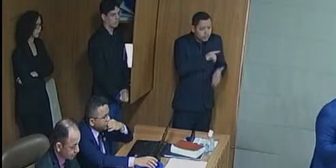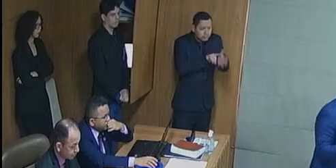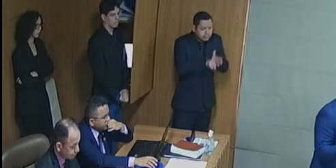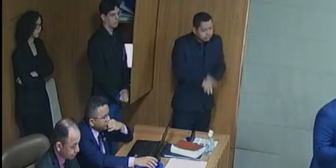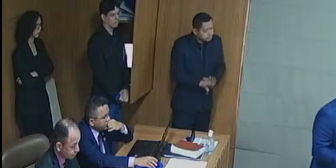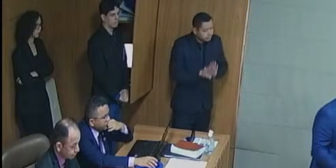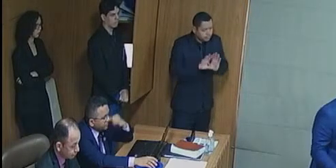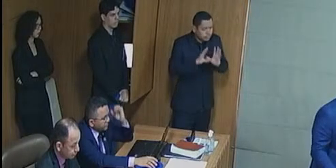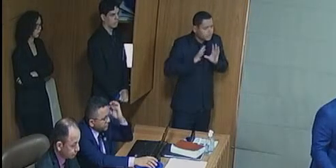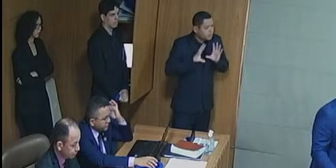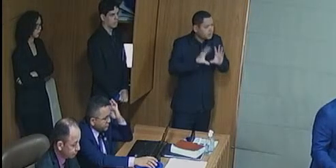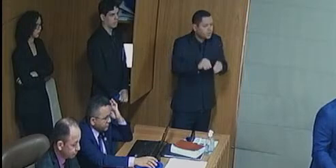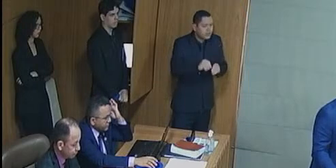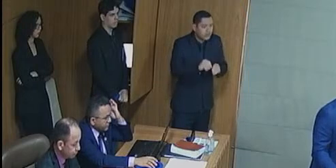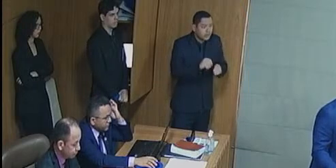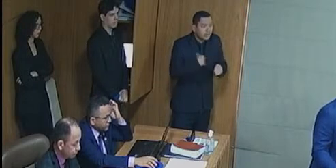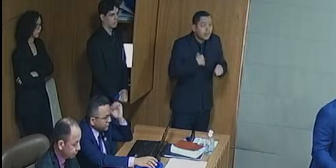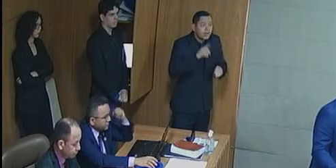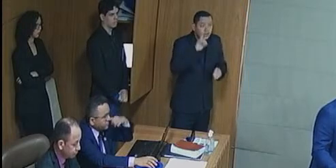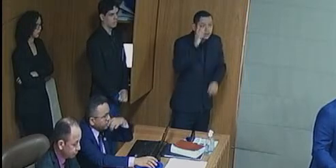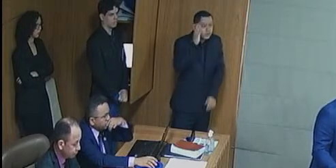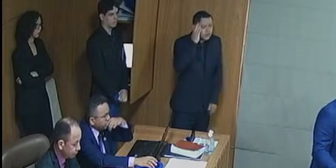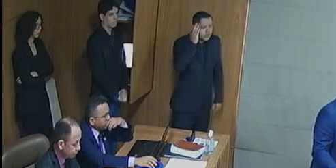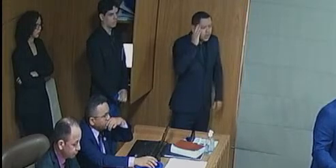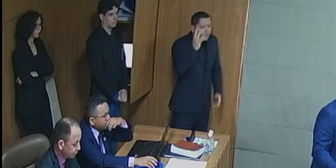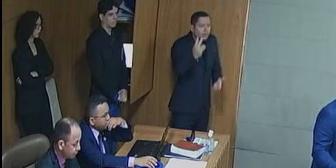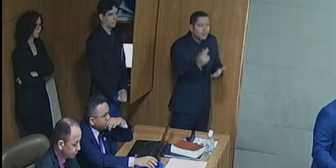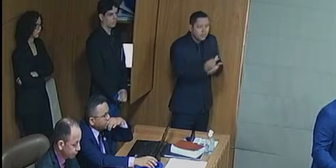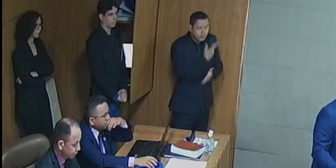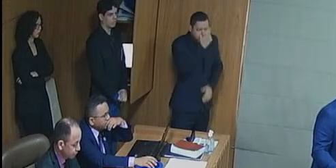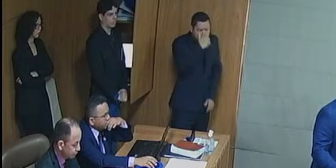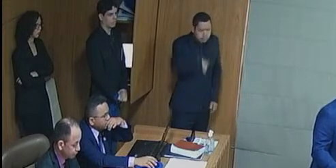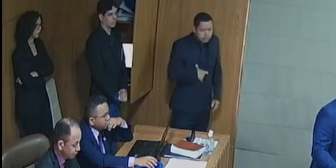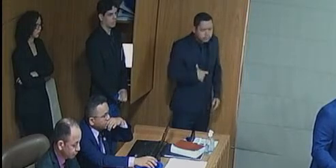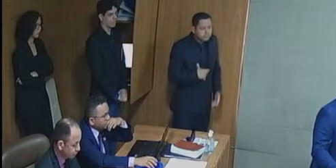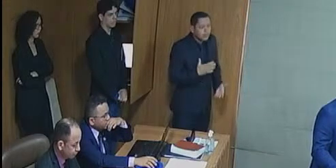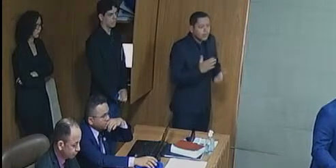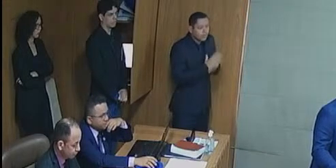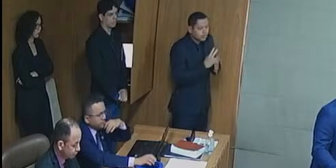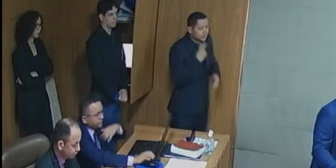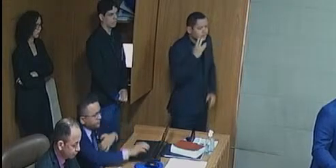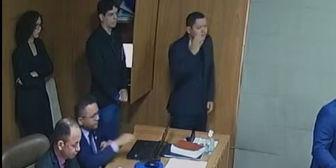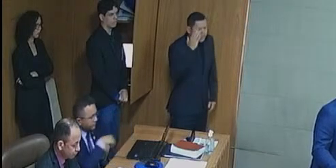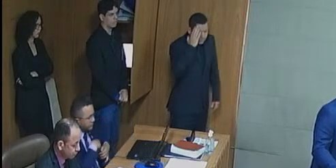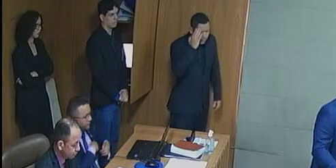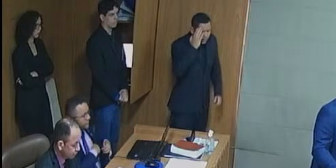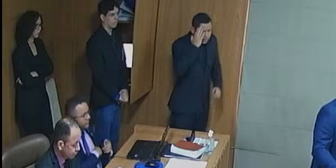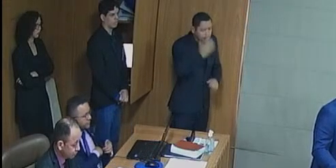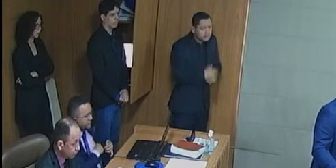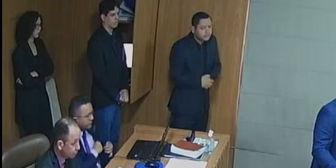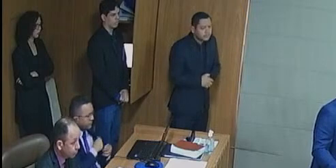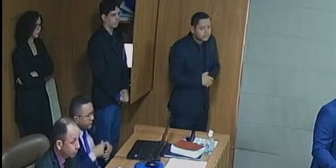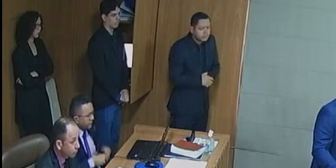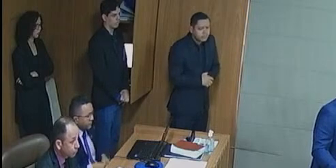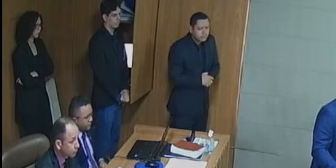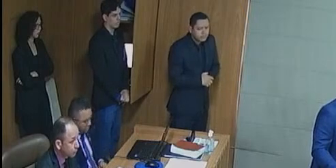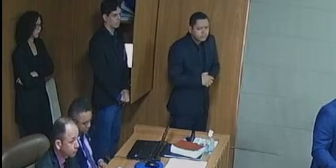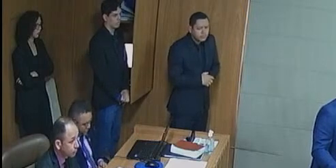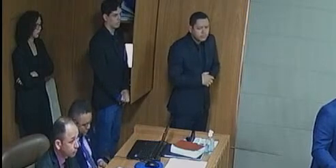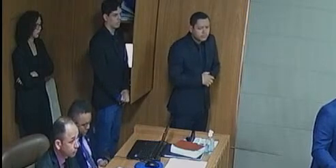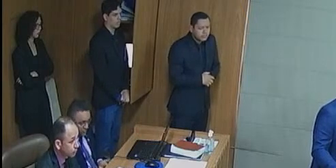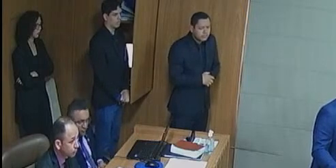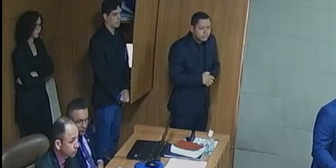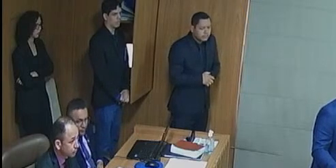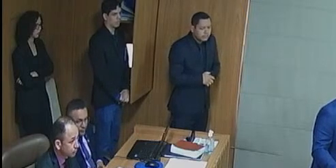sabe o que eu passei e os vereadores sabem do que de